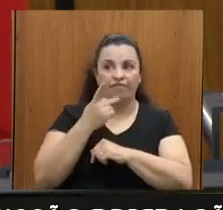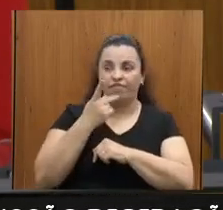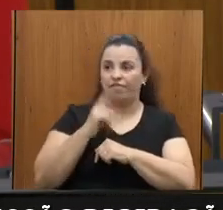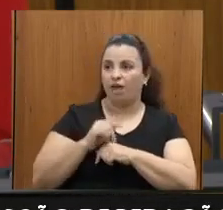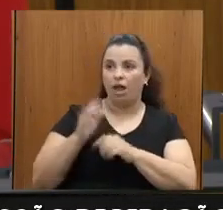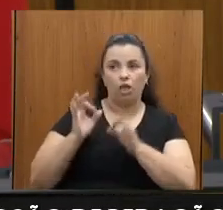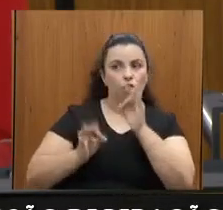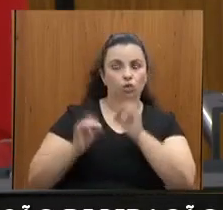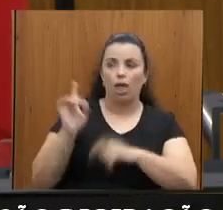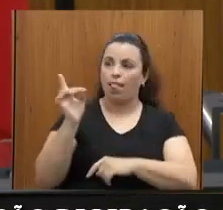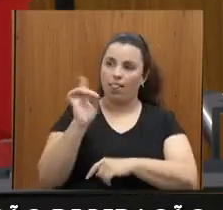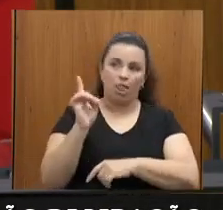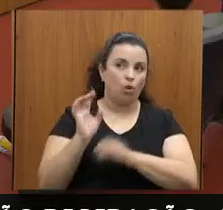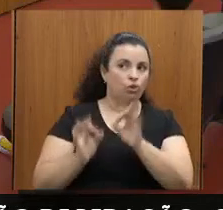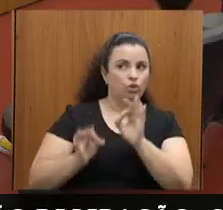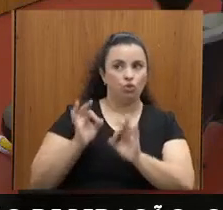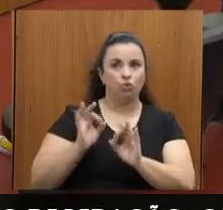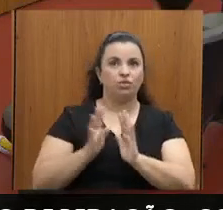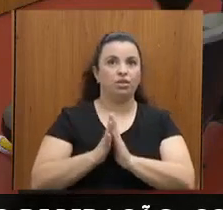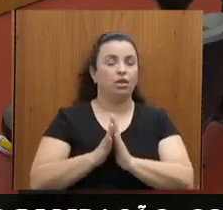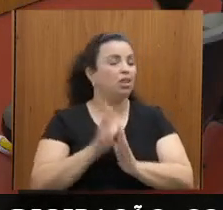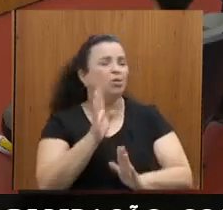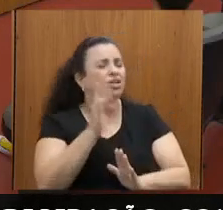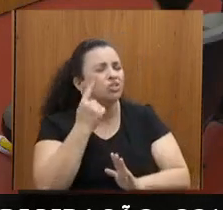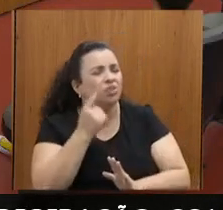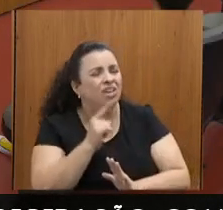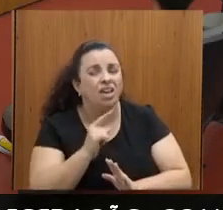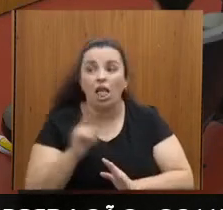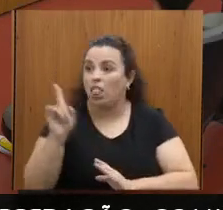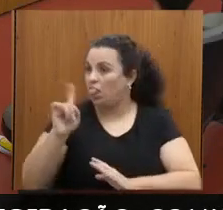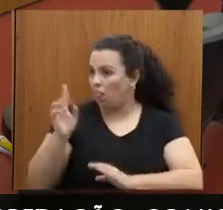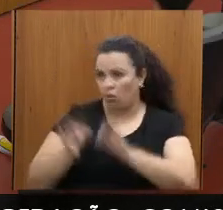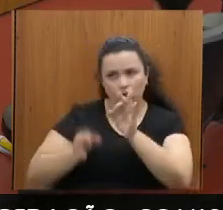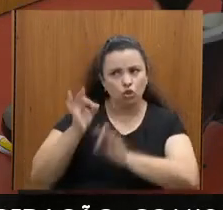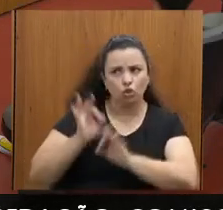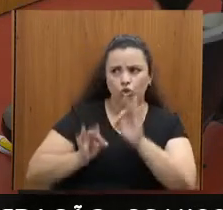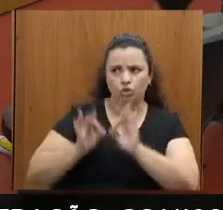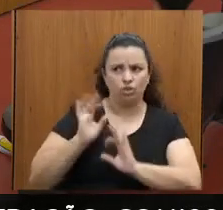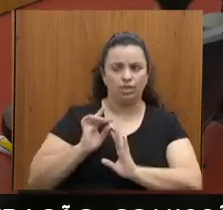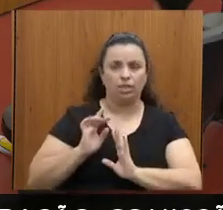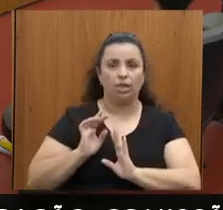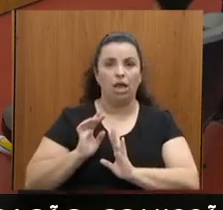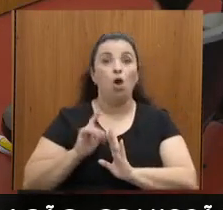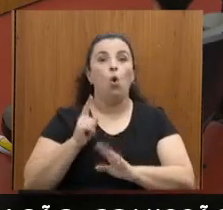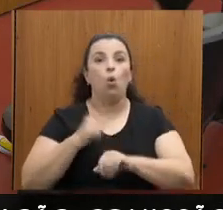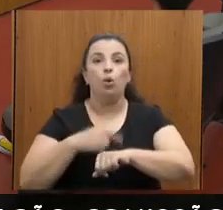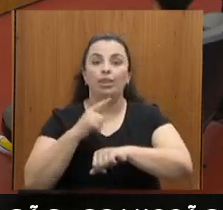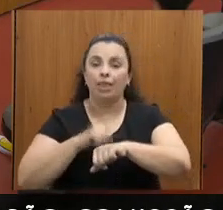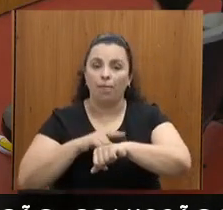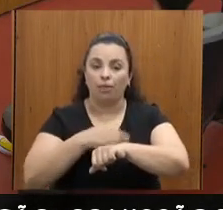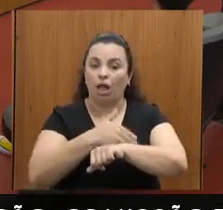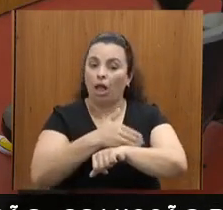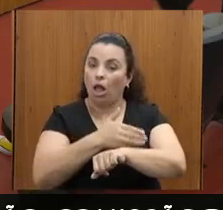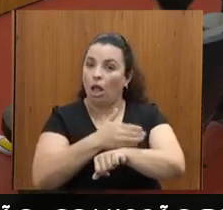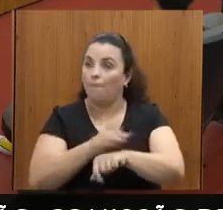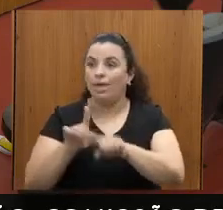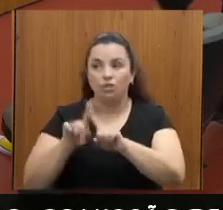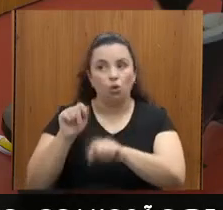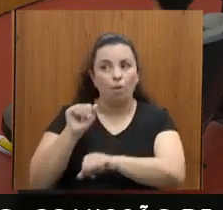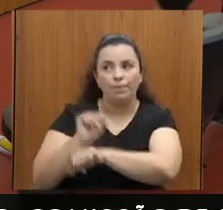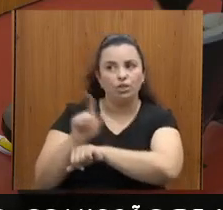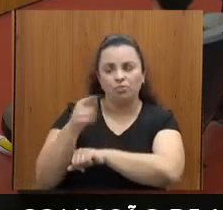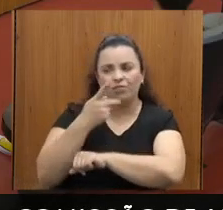Não seja injusta. Não entendi, desculpa. Não seja injusta. O tempo está sendo cronometrado, mas, na hora nenhuma, pedimos para que parasse de falar. Pode